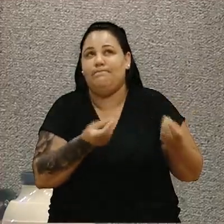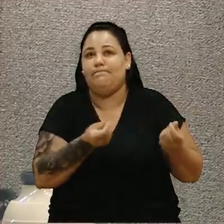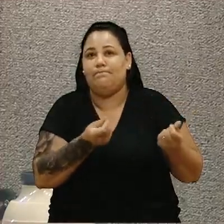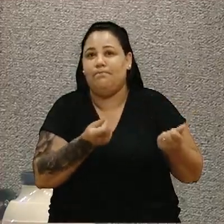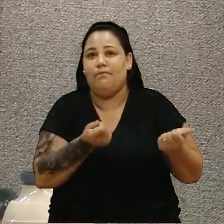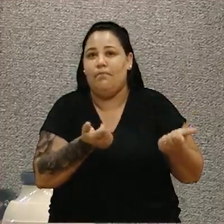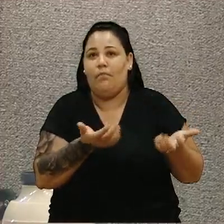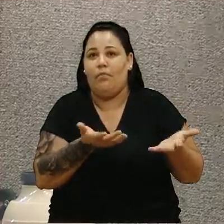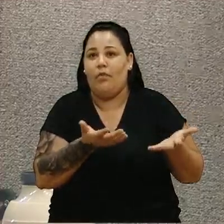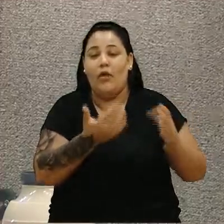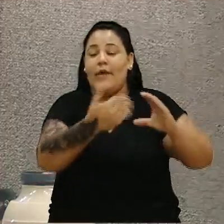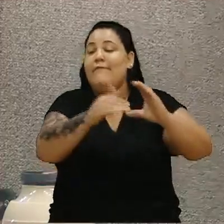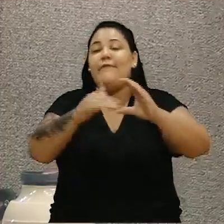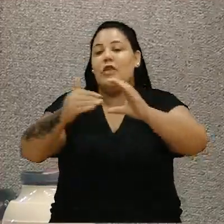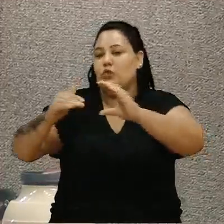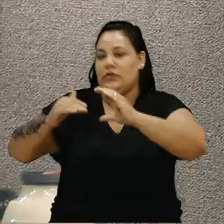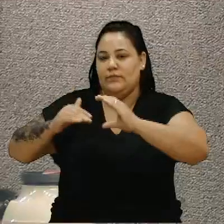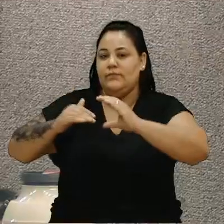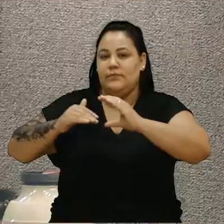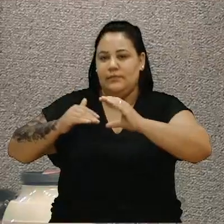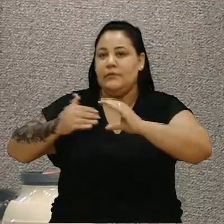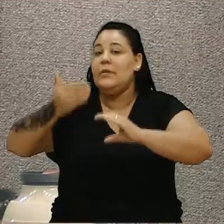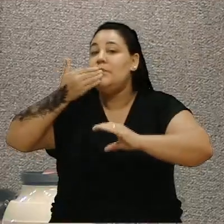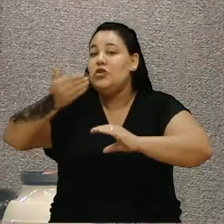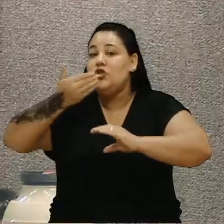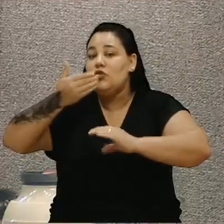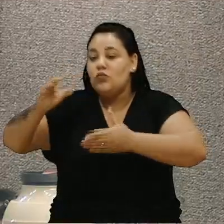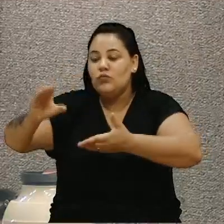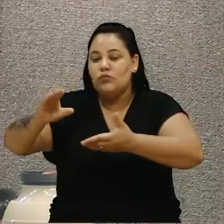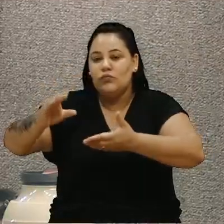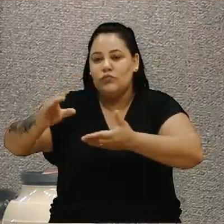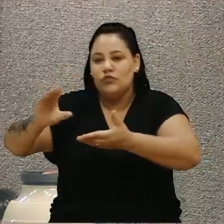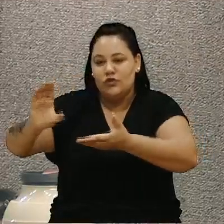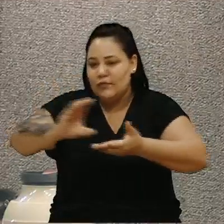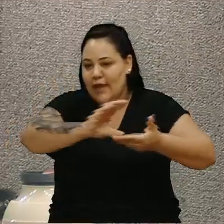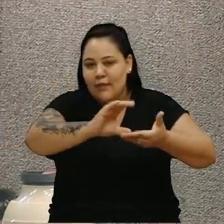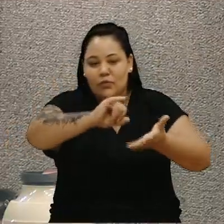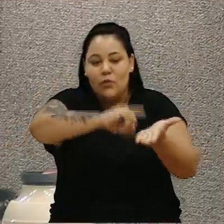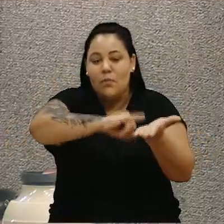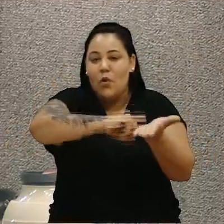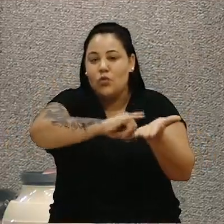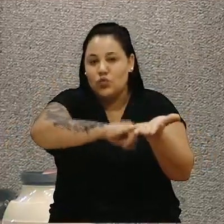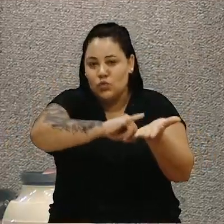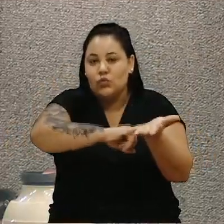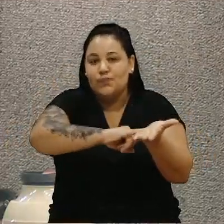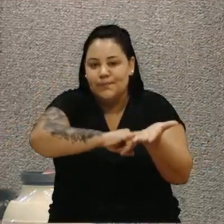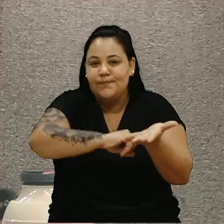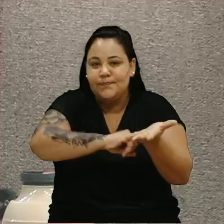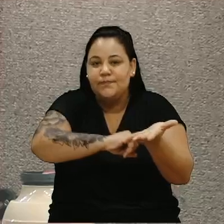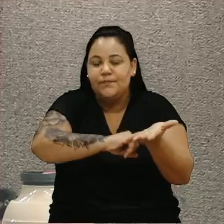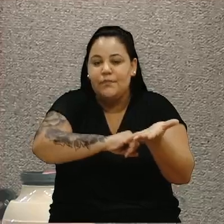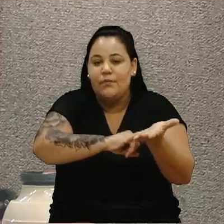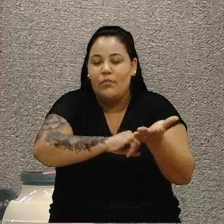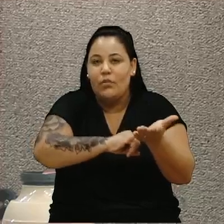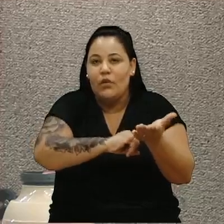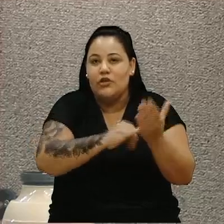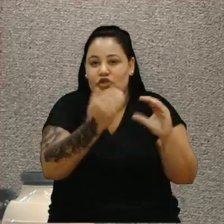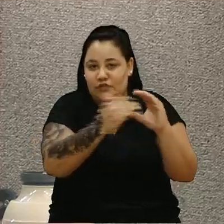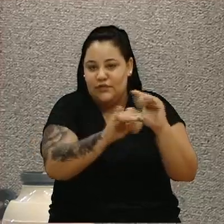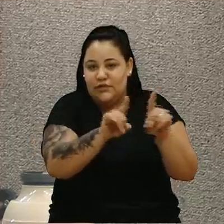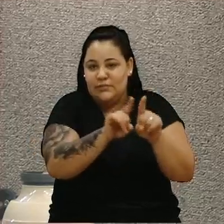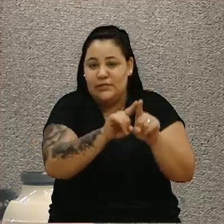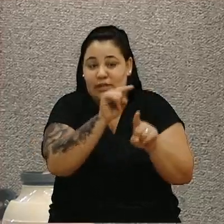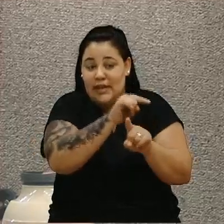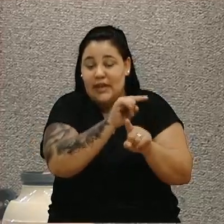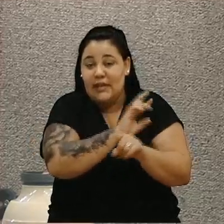do encaminhamento e da destinação de recursos do imposto de renda, ela representando o Condica e nós aqui representando a